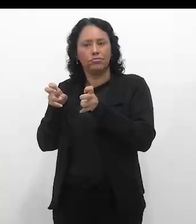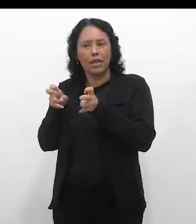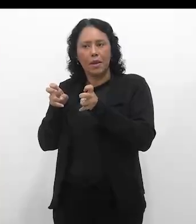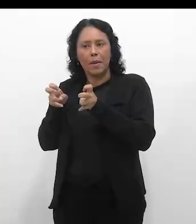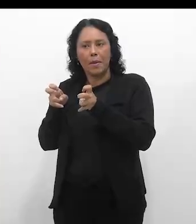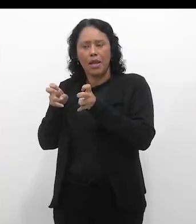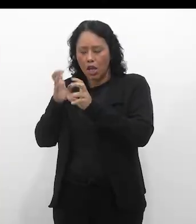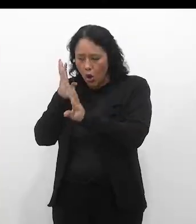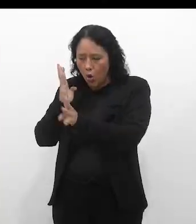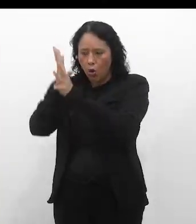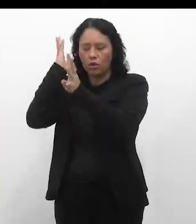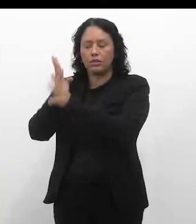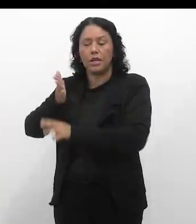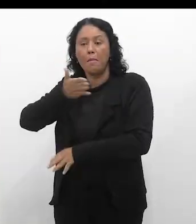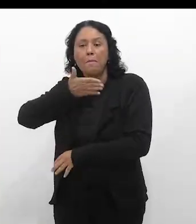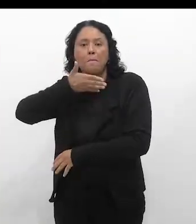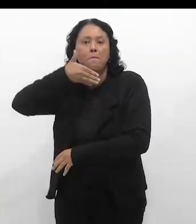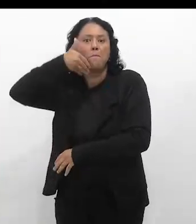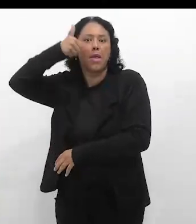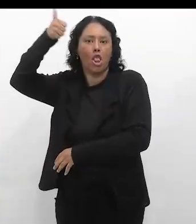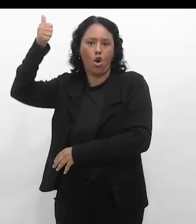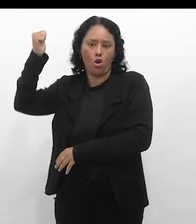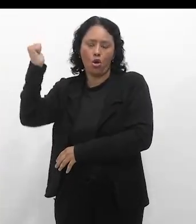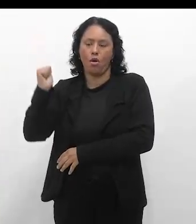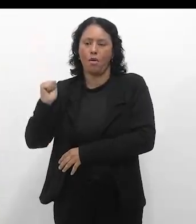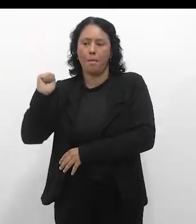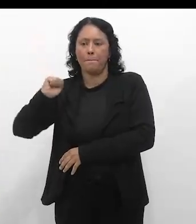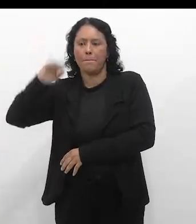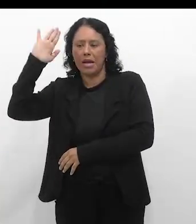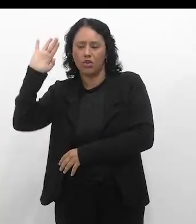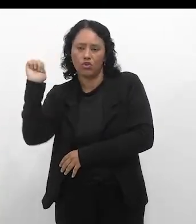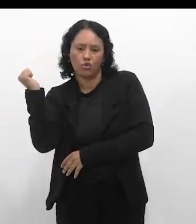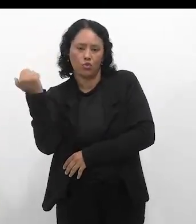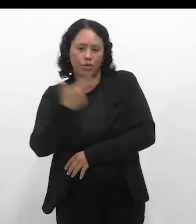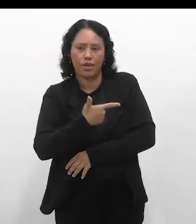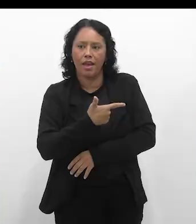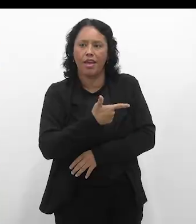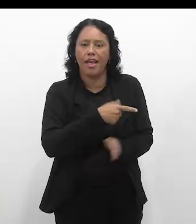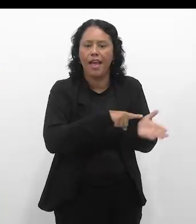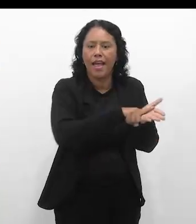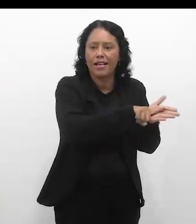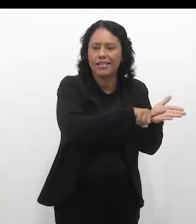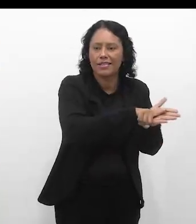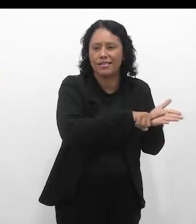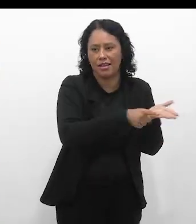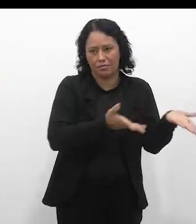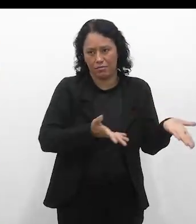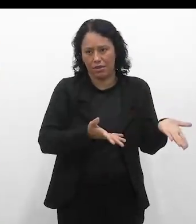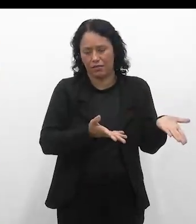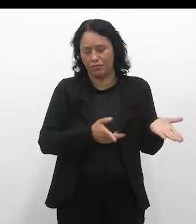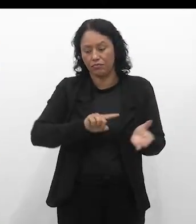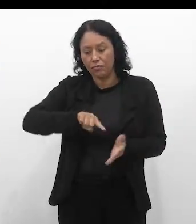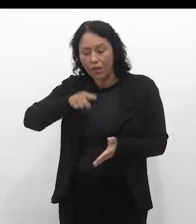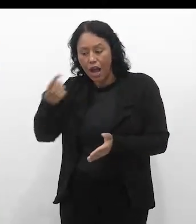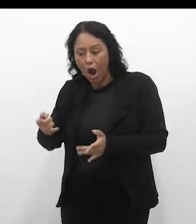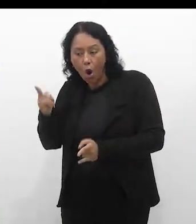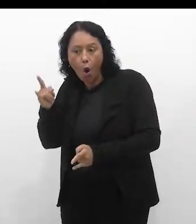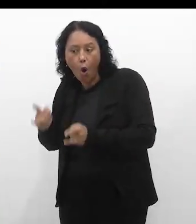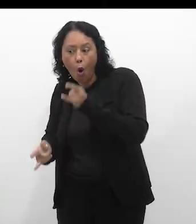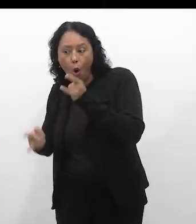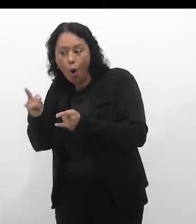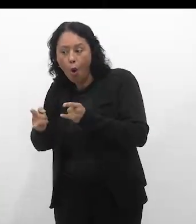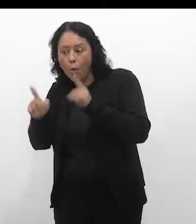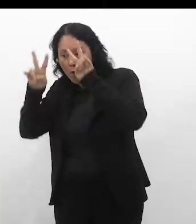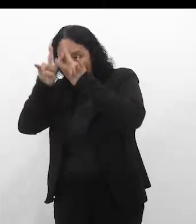assistida com robô, é melhor, muito melhor do que tratar abrindo a barriga. Laparoscopia e robô, a gente